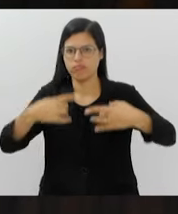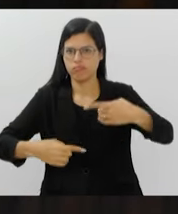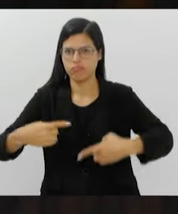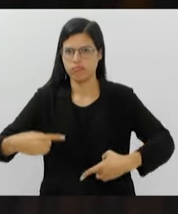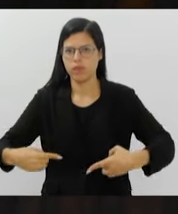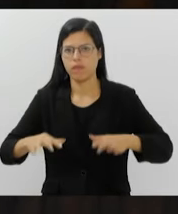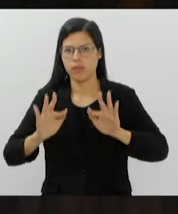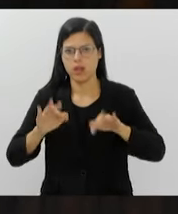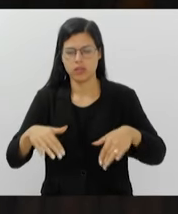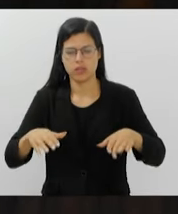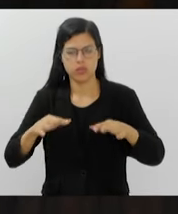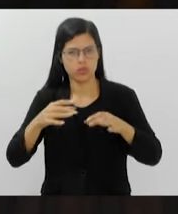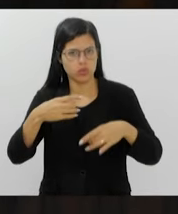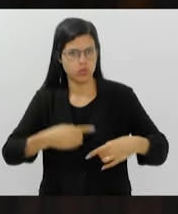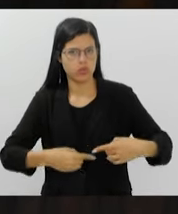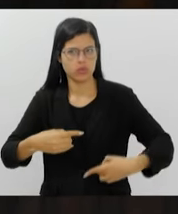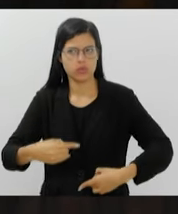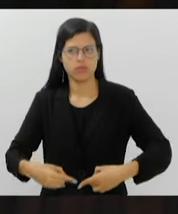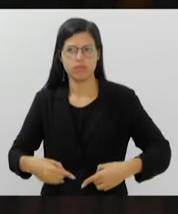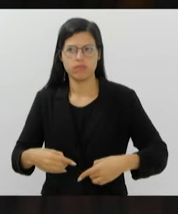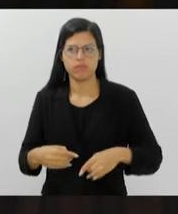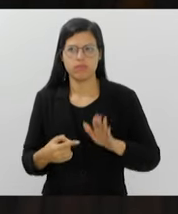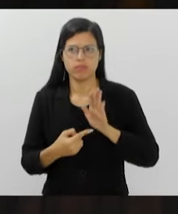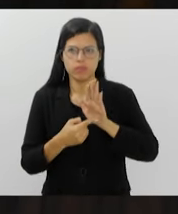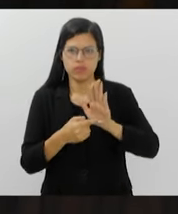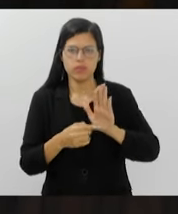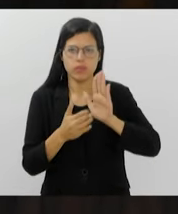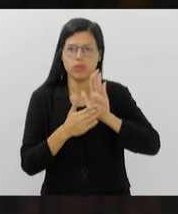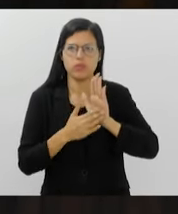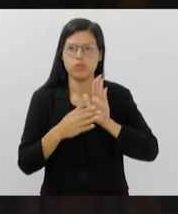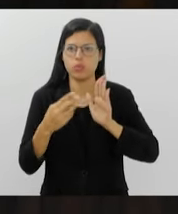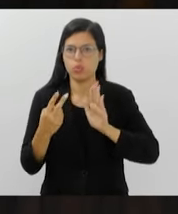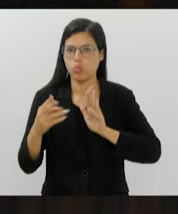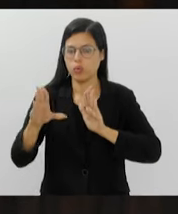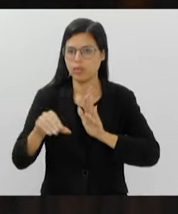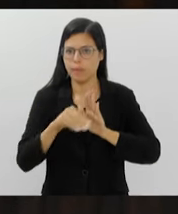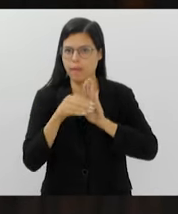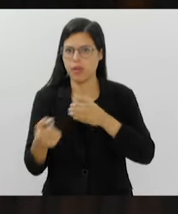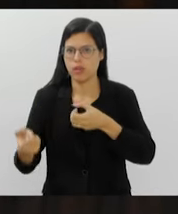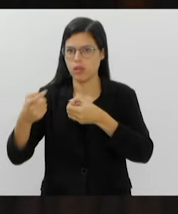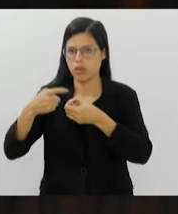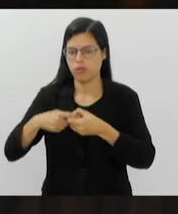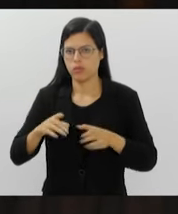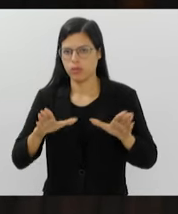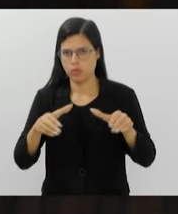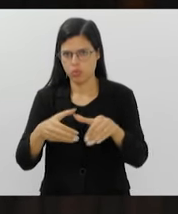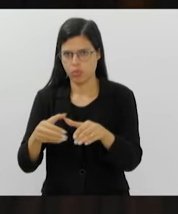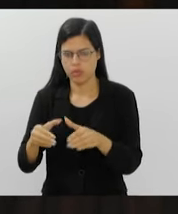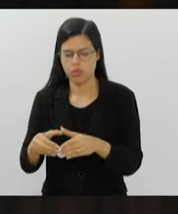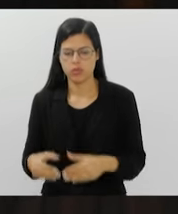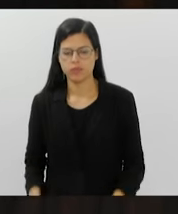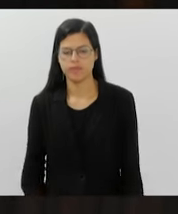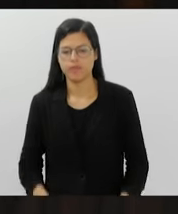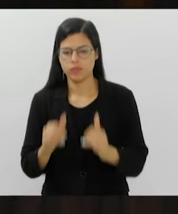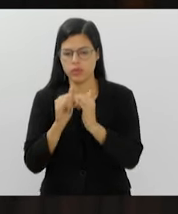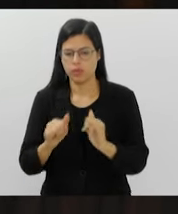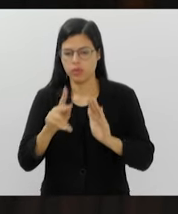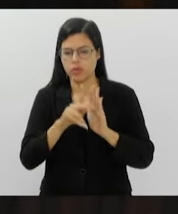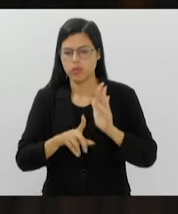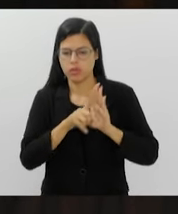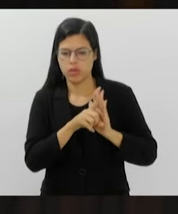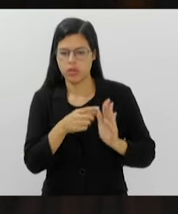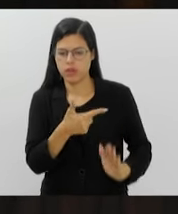queira discutir, encerrada a discussão, a presente proposta recebeu duas emendas e retorna às comissões. Anuncio o projeto de lei